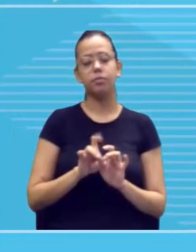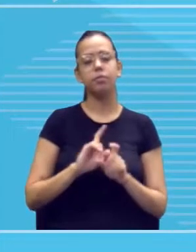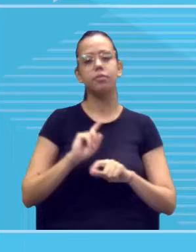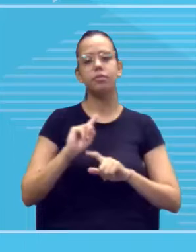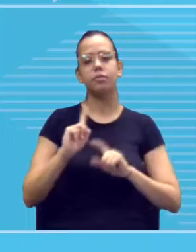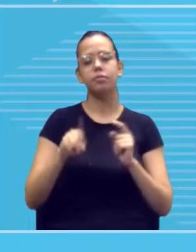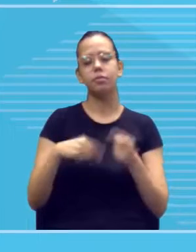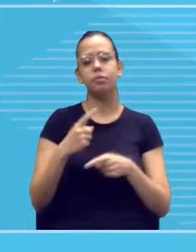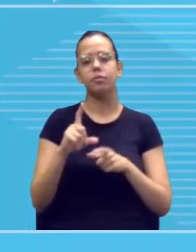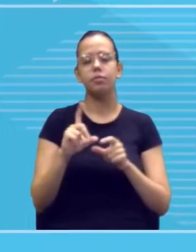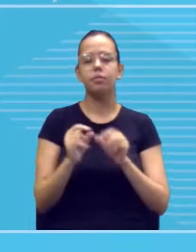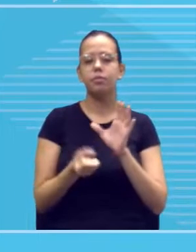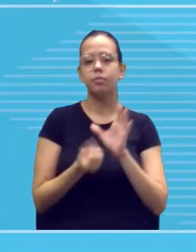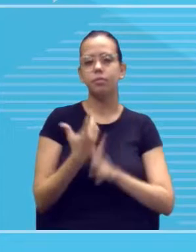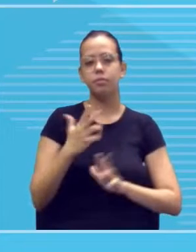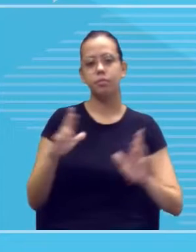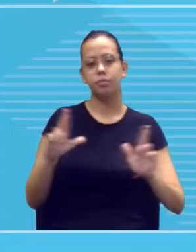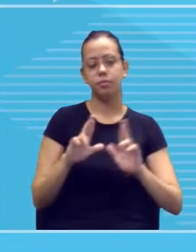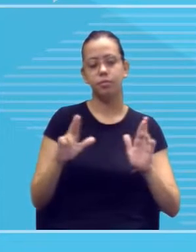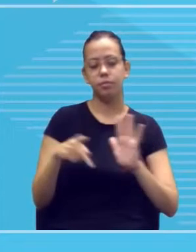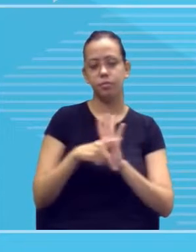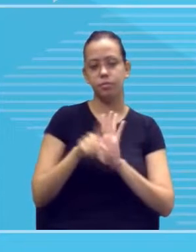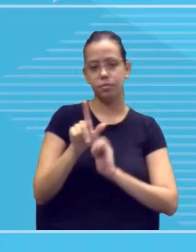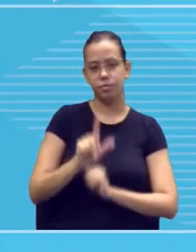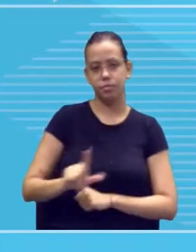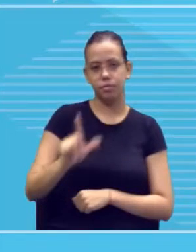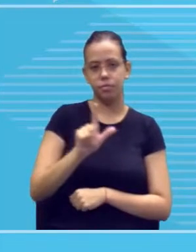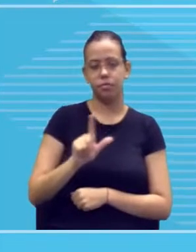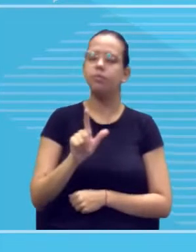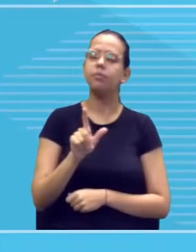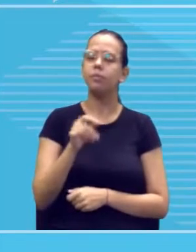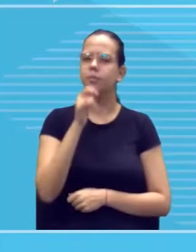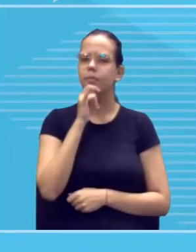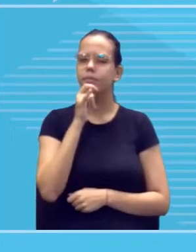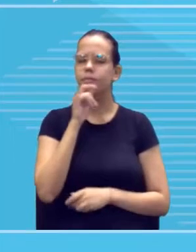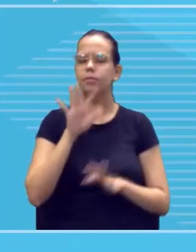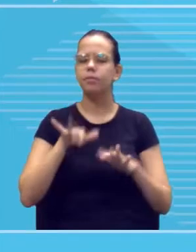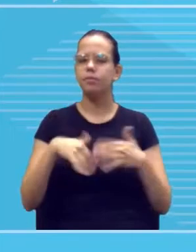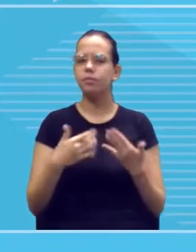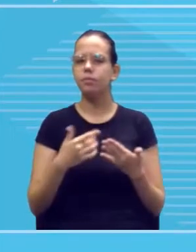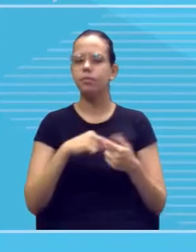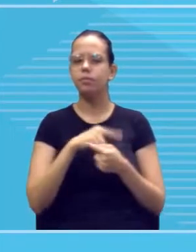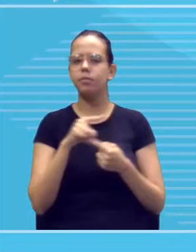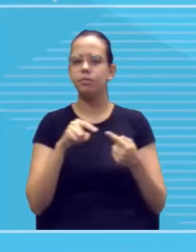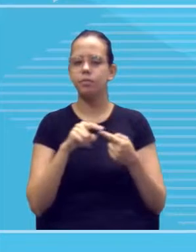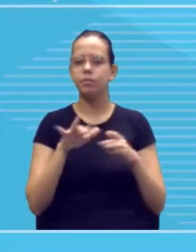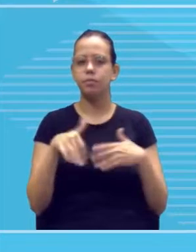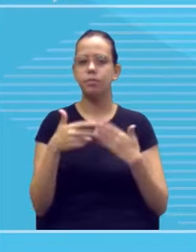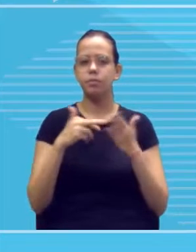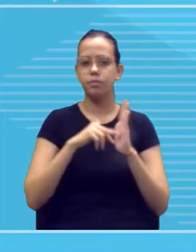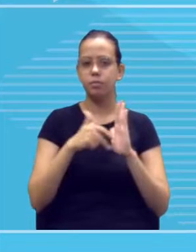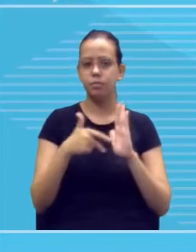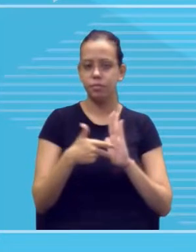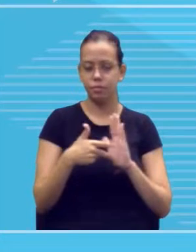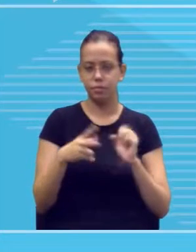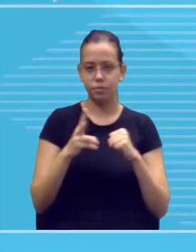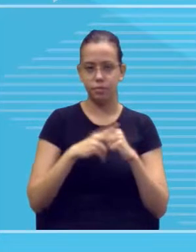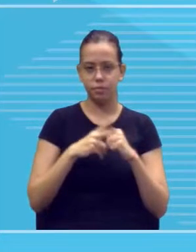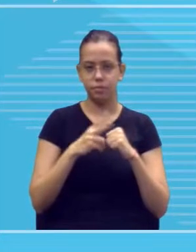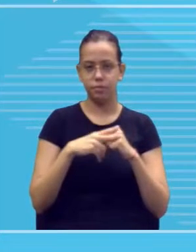a partir da estabelecer relações lógicas como eu falei mais cedo ele implica em que qual o sentido esse verbo modal está